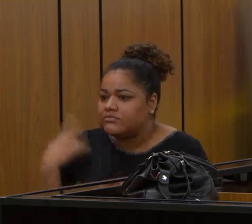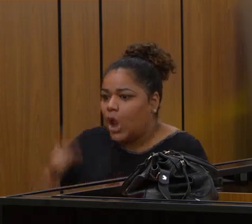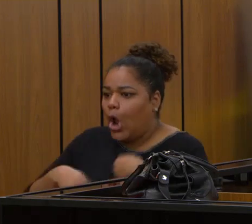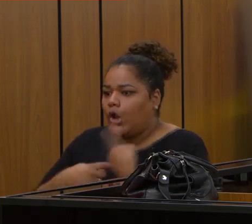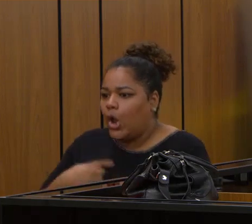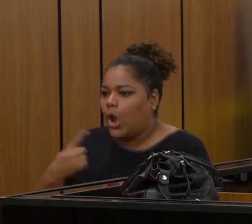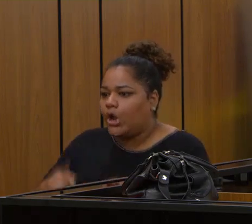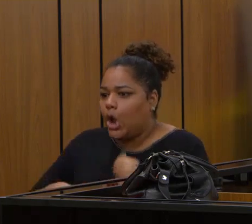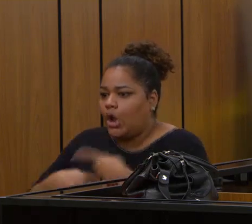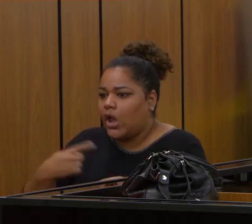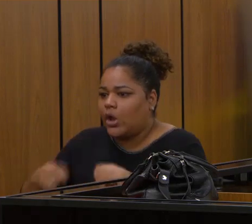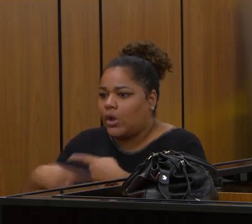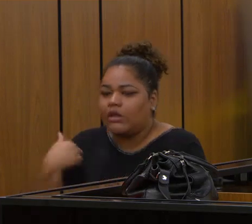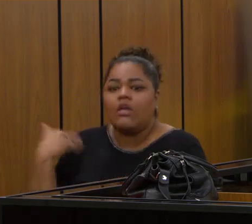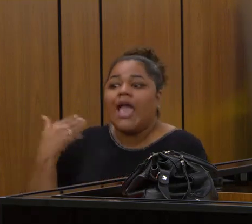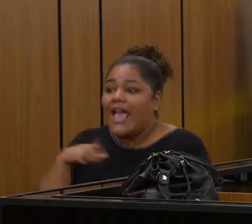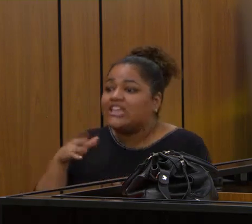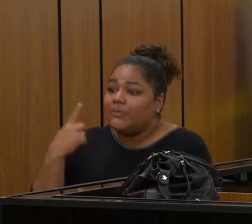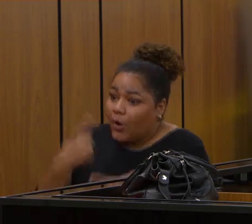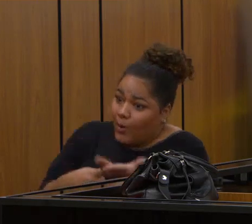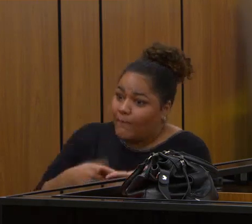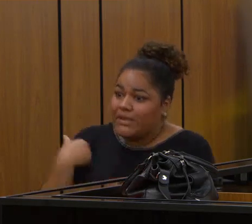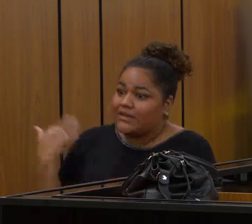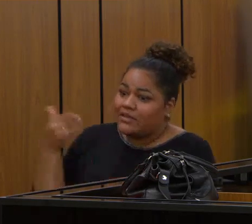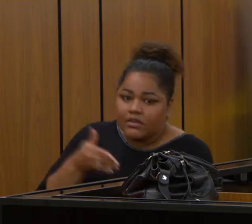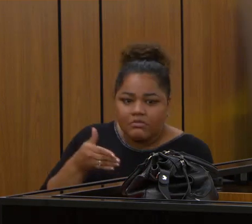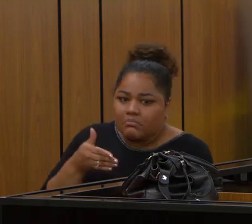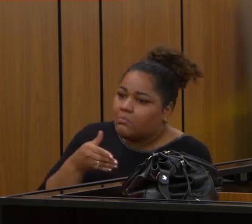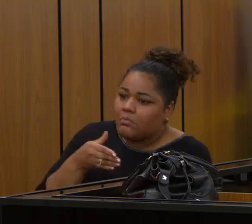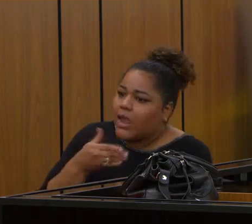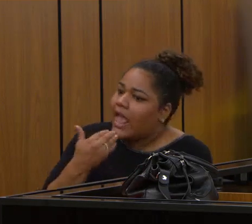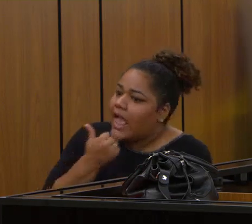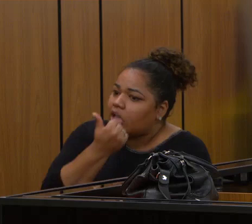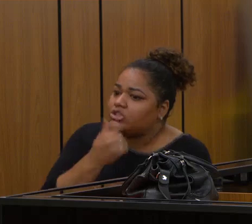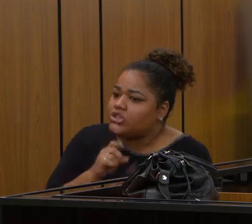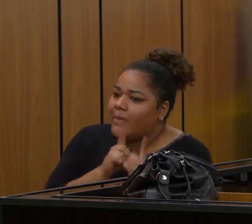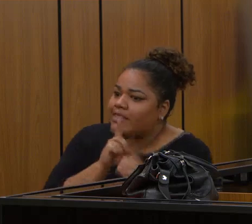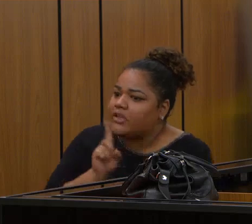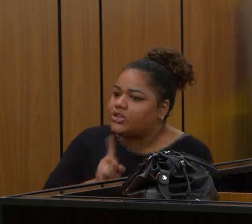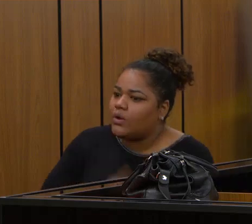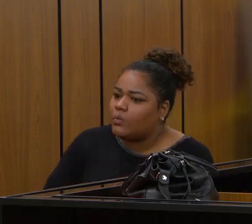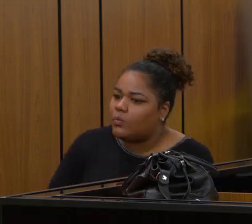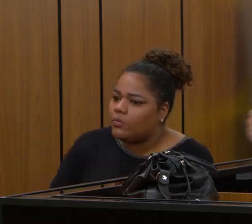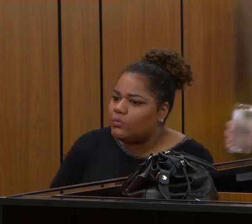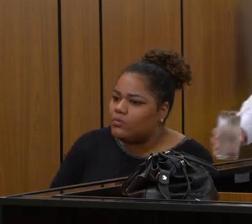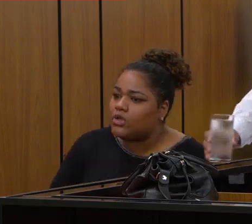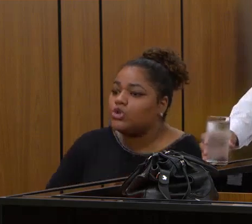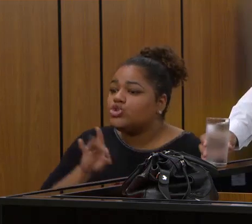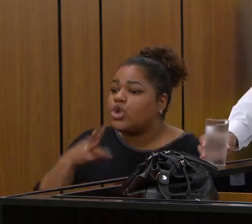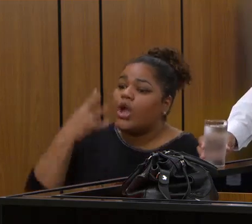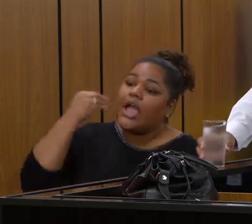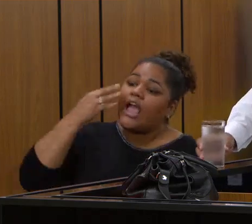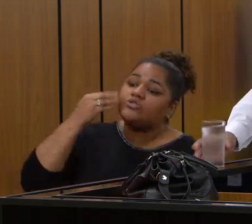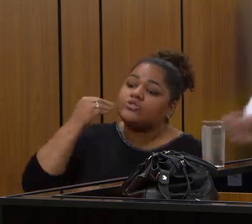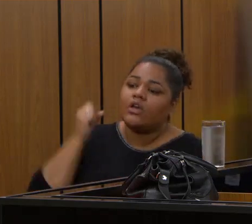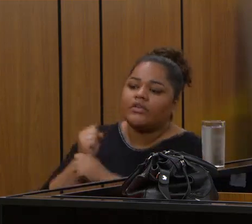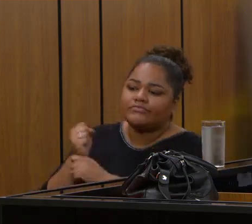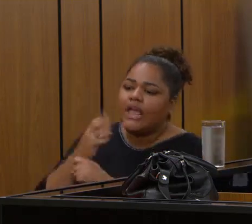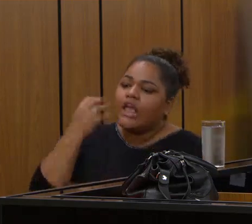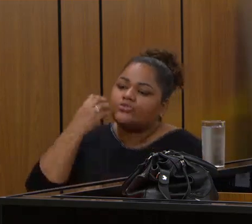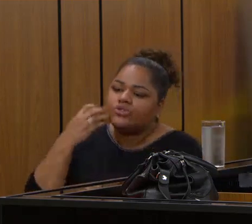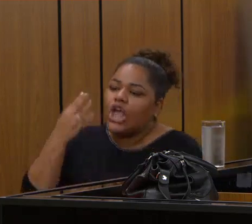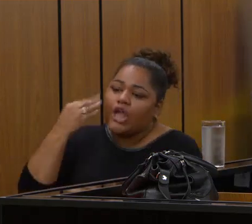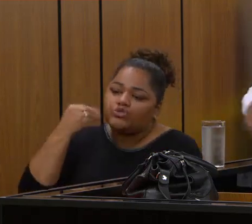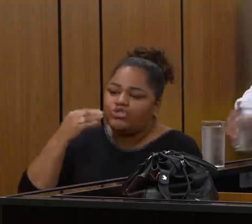vezes te chama e nem te atende nos últimos anos era só raio-x e assinar o livro raio-x não o livro